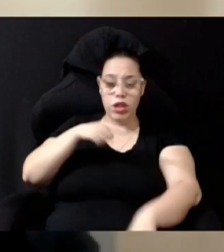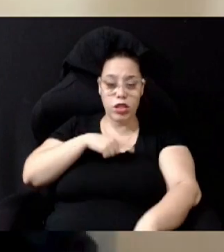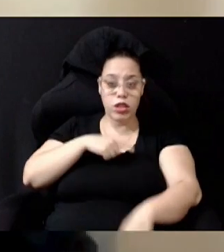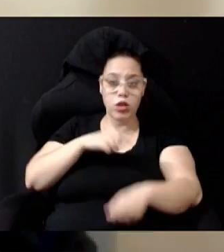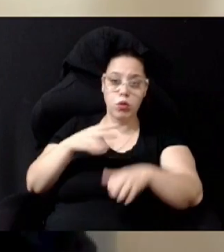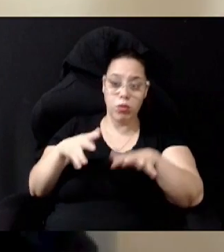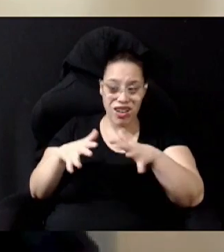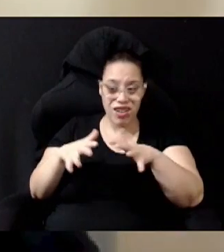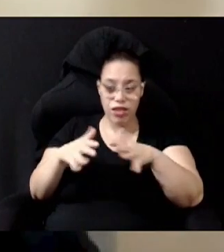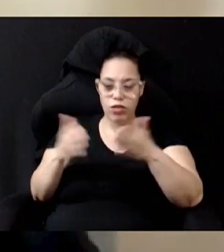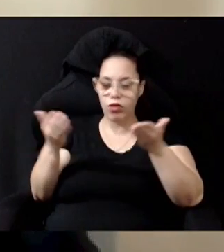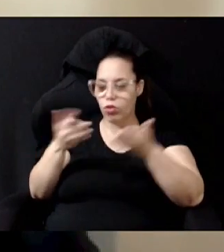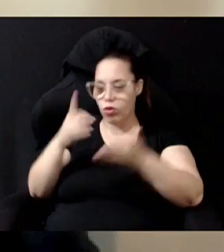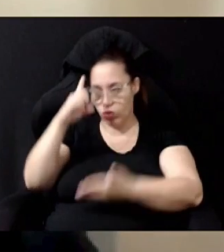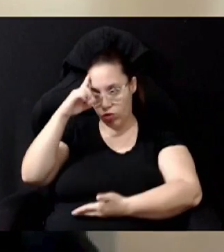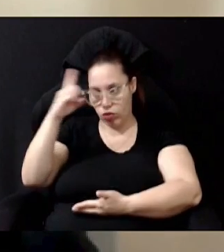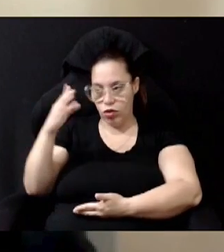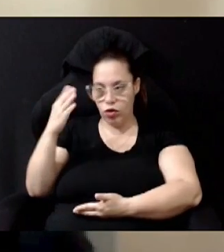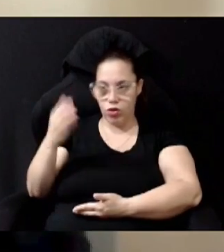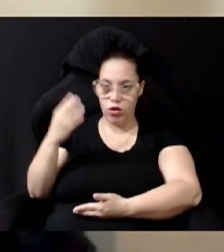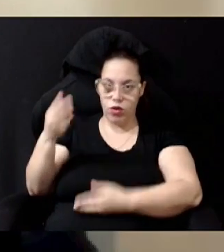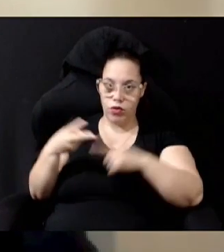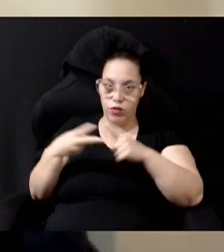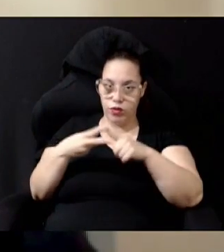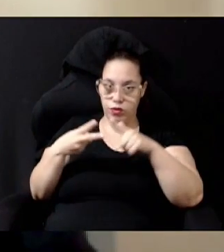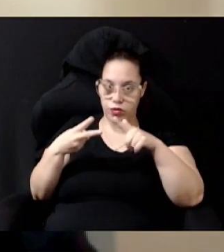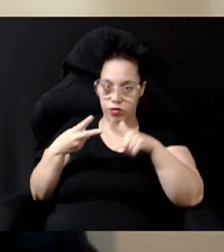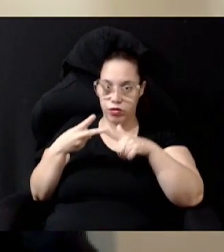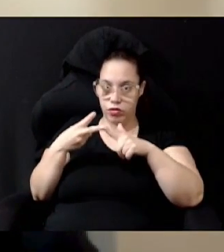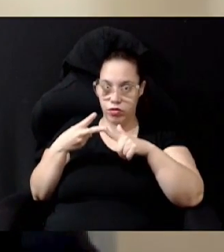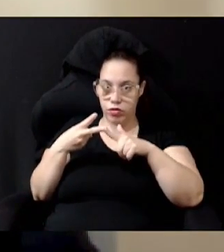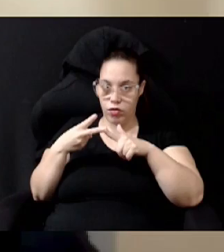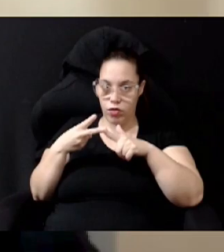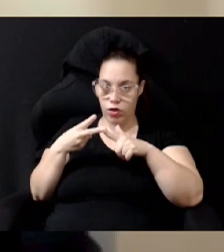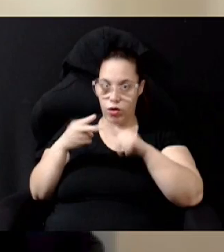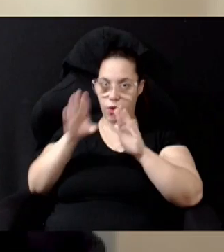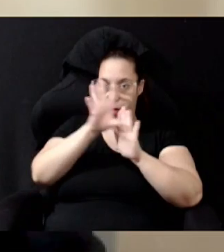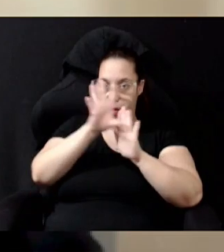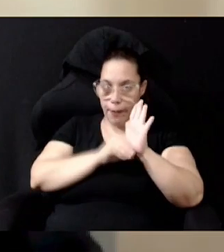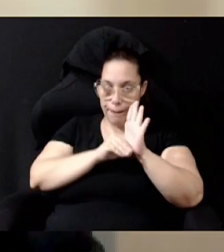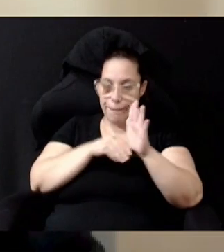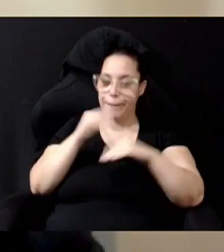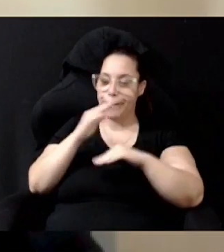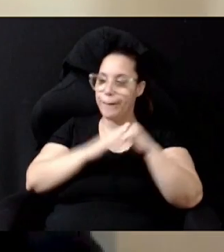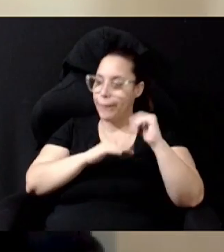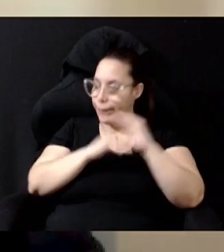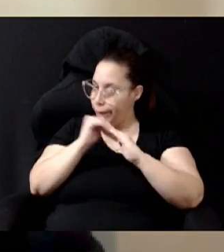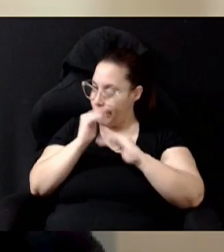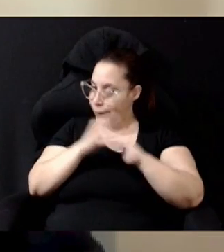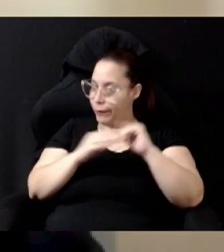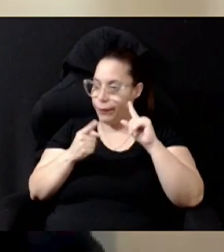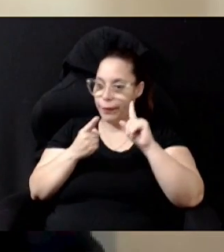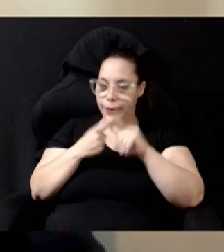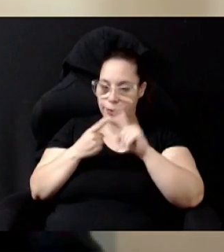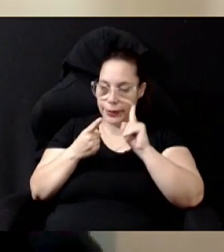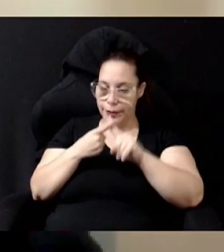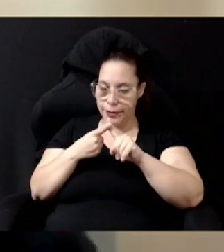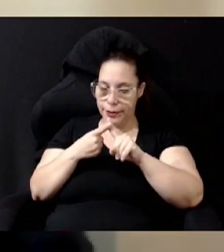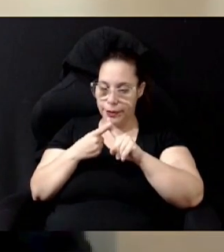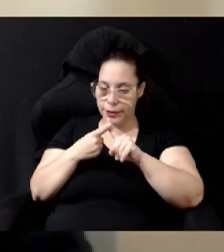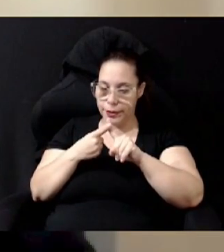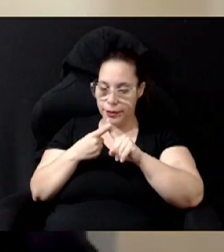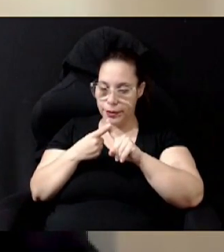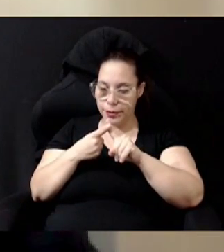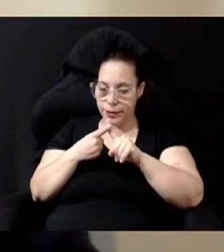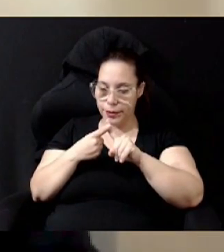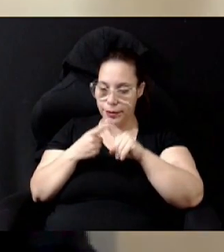em dia, existem duas grandes modalidades de tratamento. Uma modalidade é